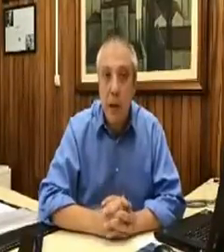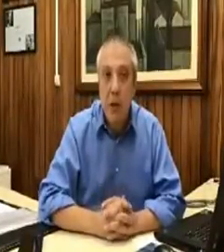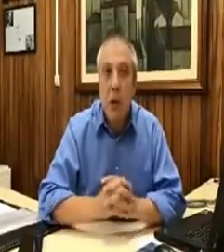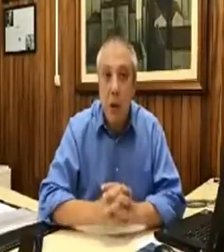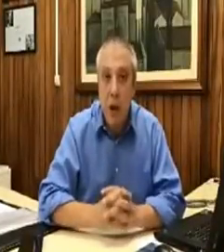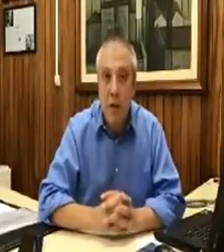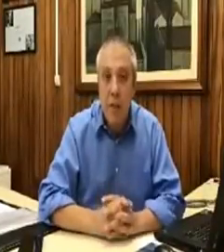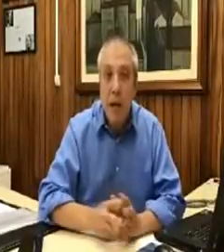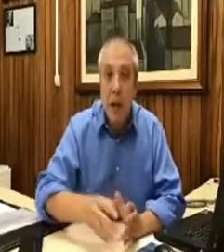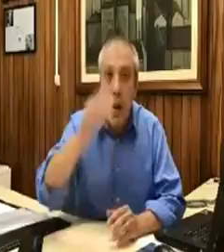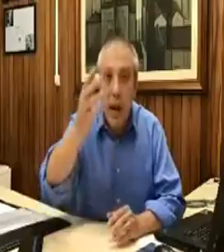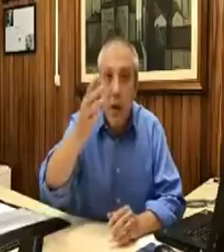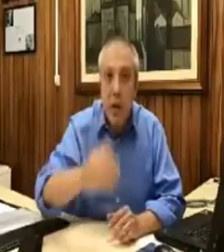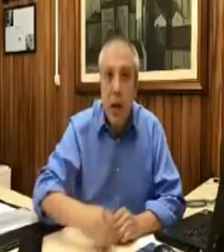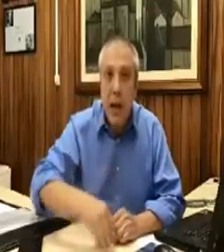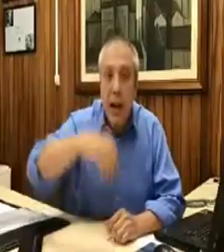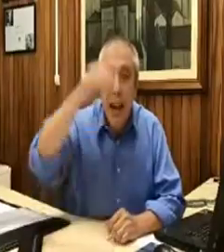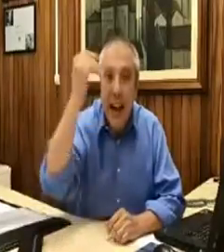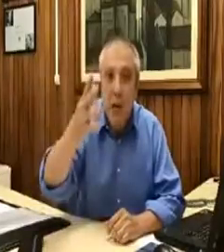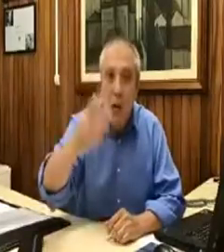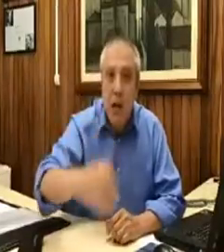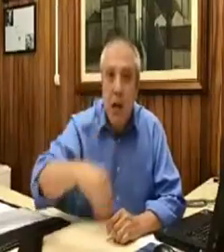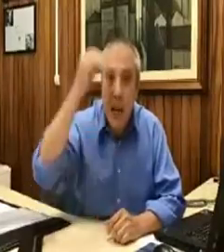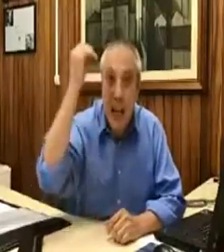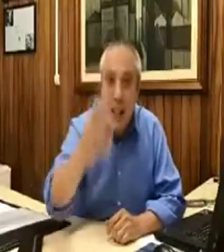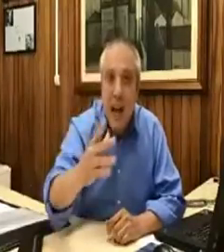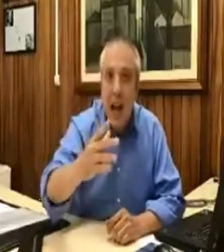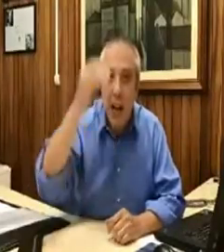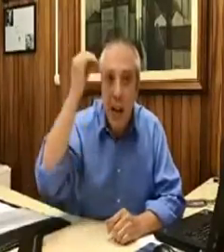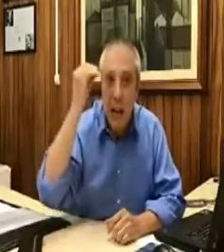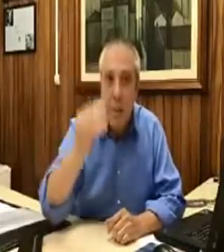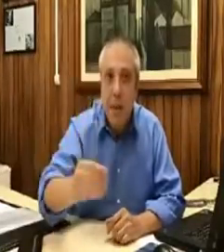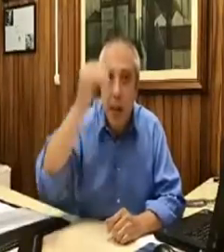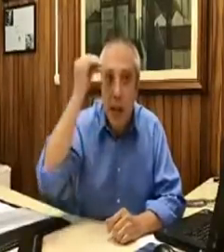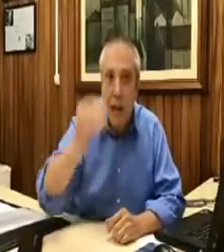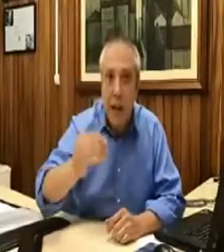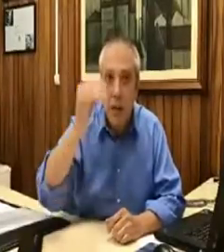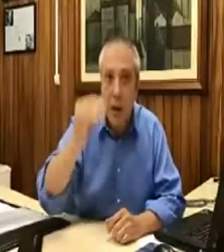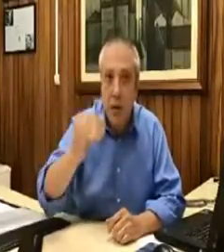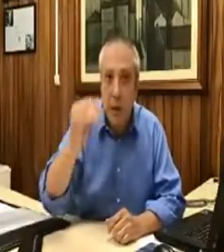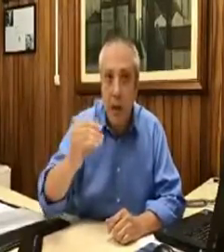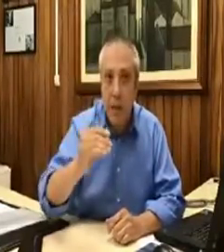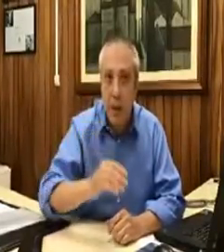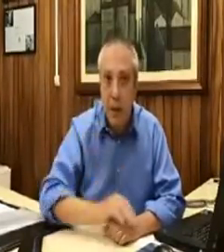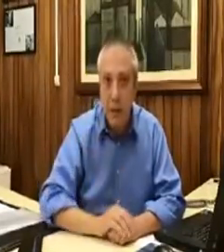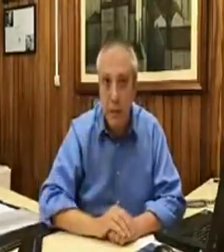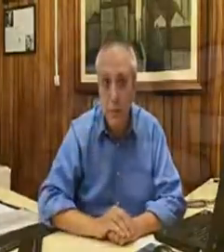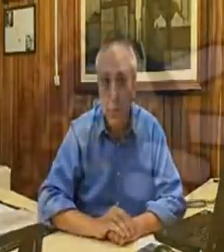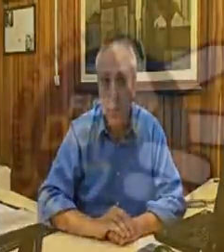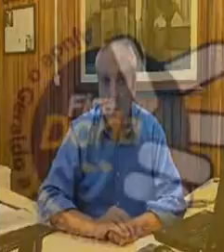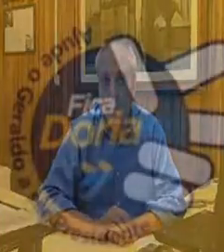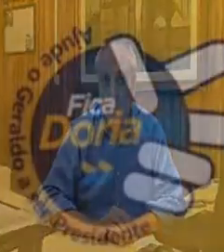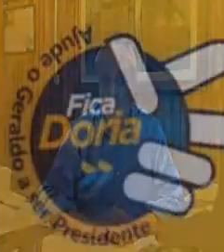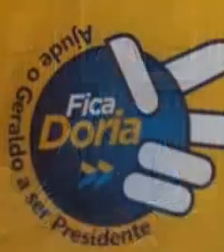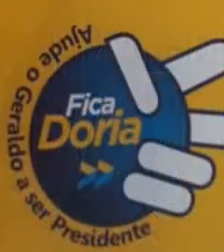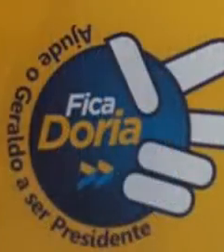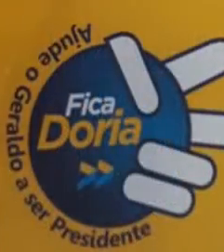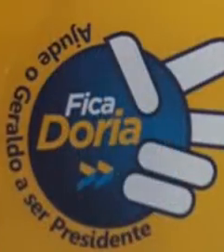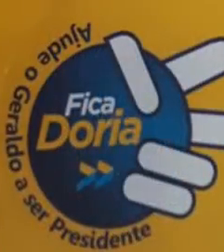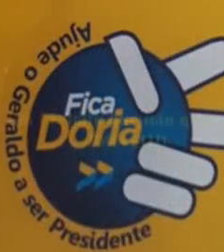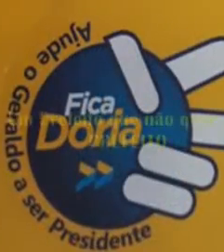termino pedindo novamente, reconsidere, renuncie, saia da presidência nacional do PSDB.